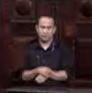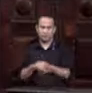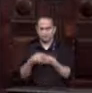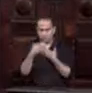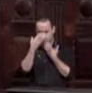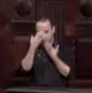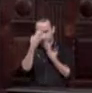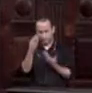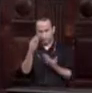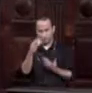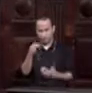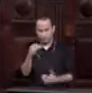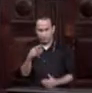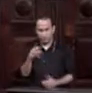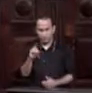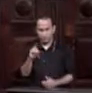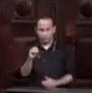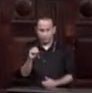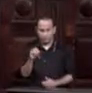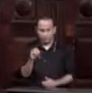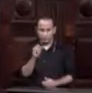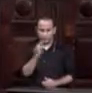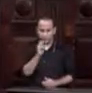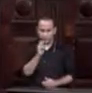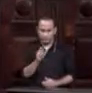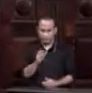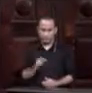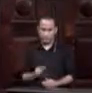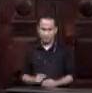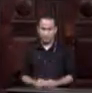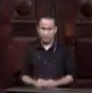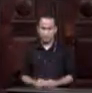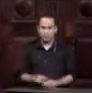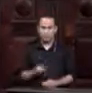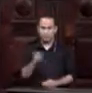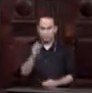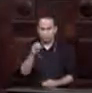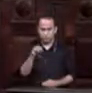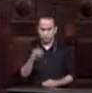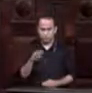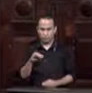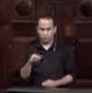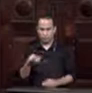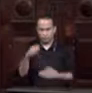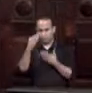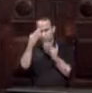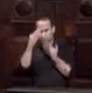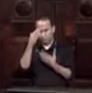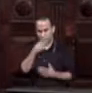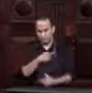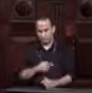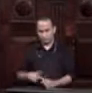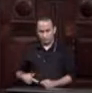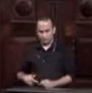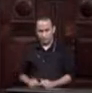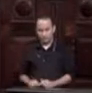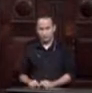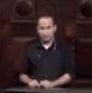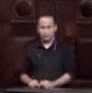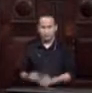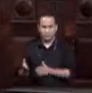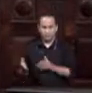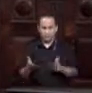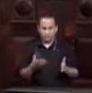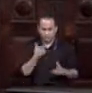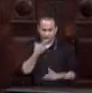Obrigado, Geraldo. Com a palavra para a declaração de voto, o deputado Osório. Obrigado, senhor presidente. Eu venho aqui